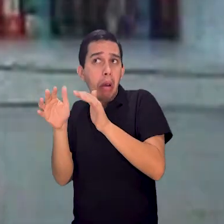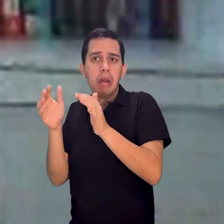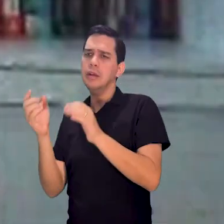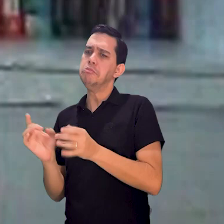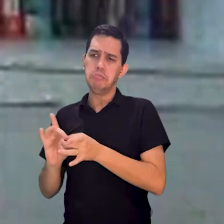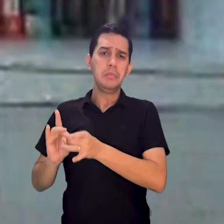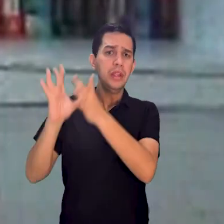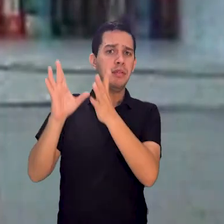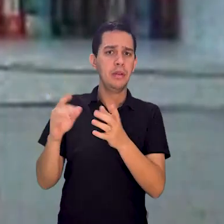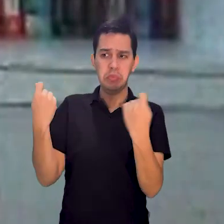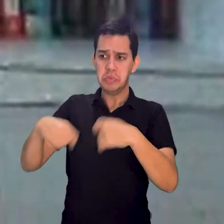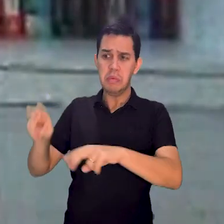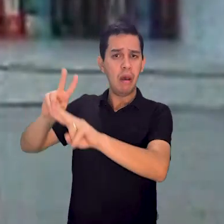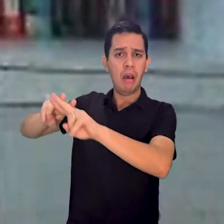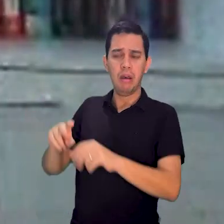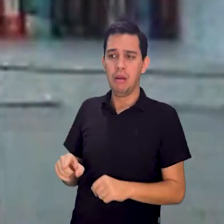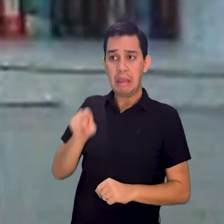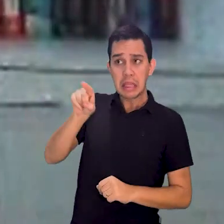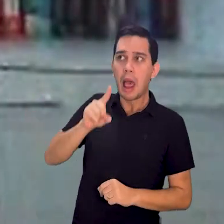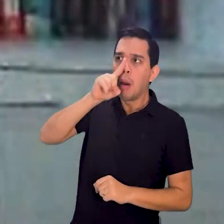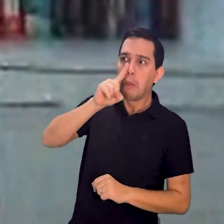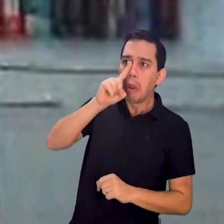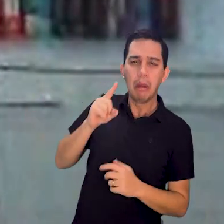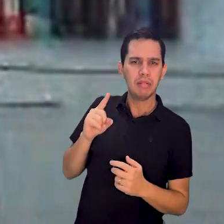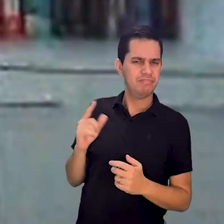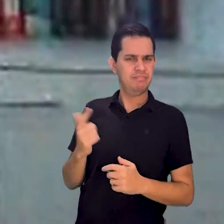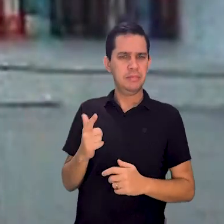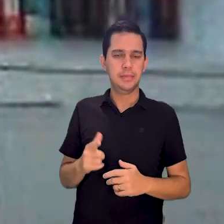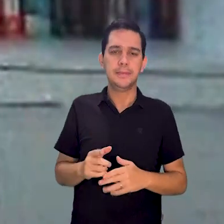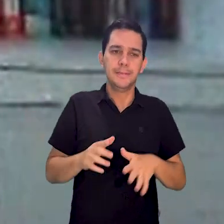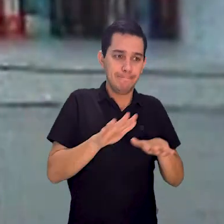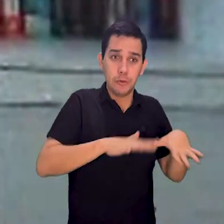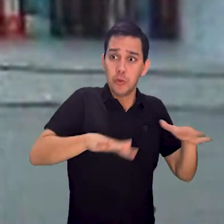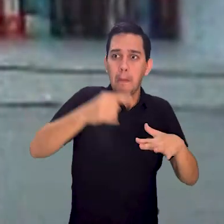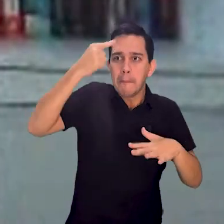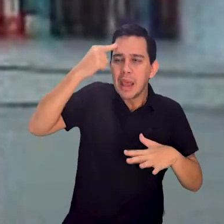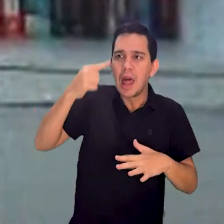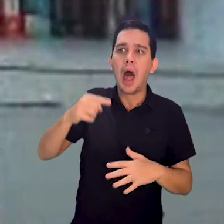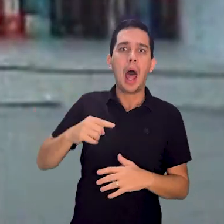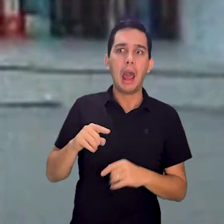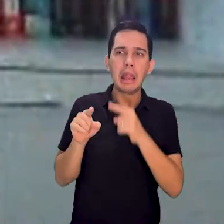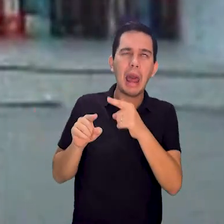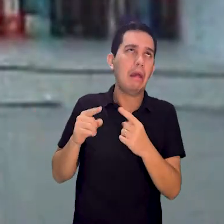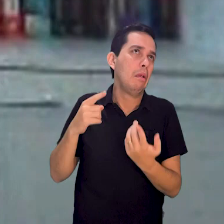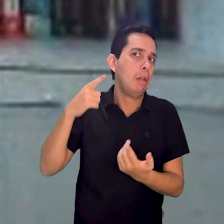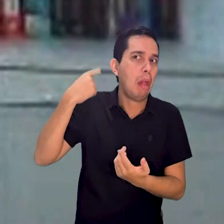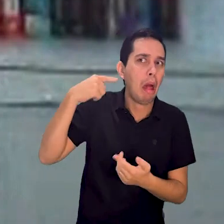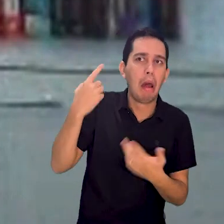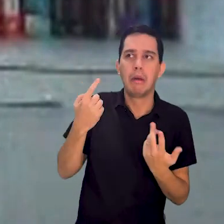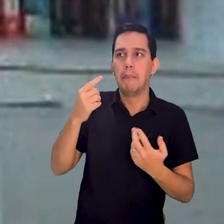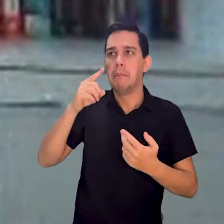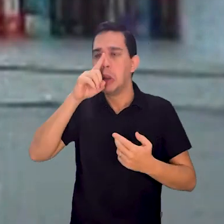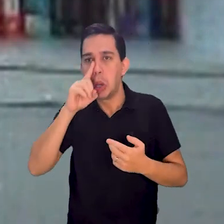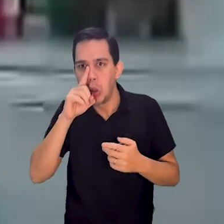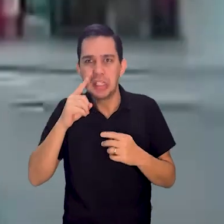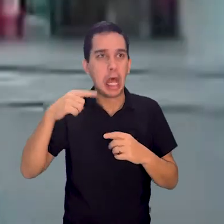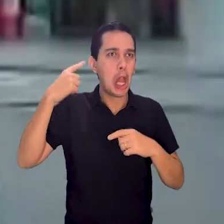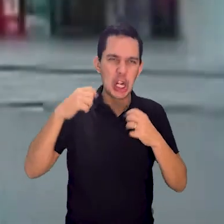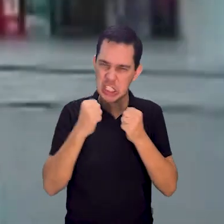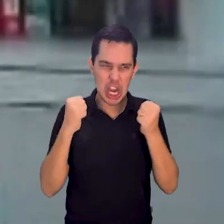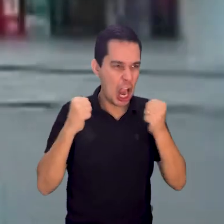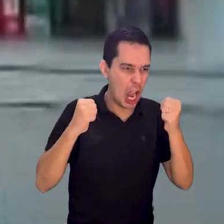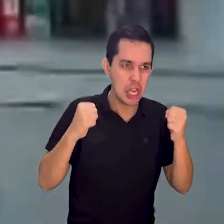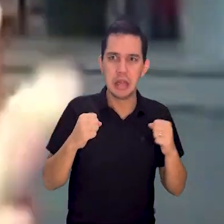ficar preso. A loucura, ela vem sempre associada com uma noção de periculosidade, com uma noção de risco. O louco é